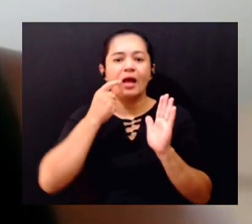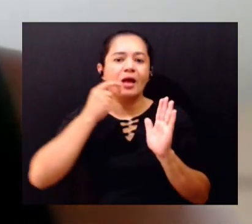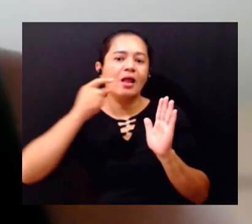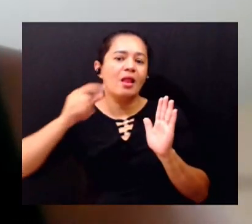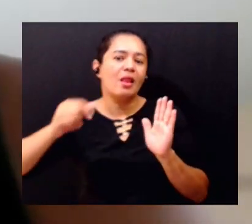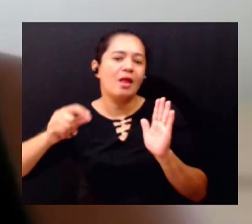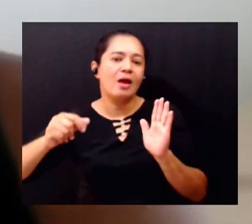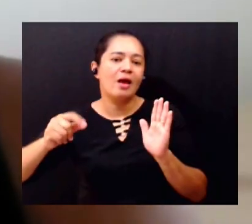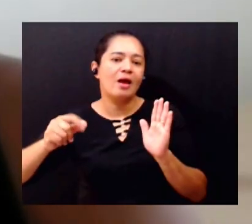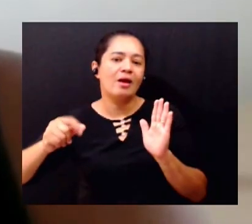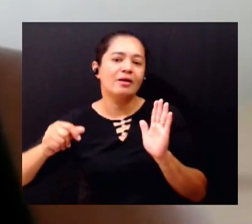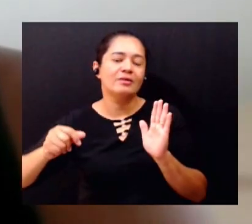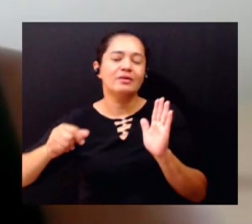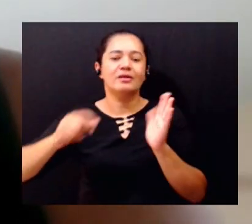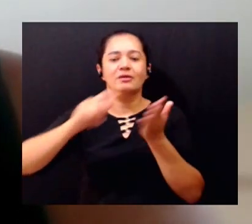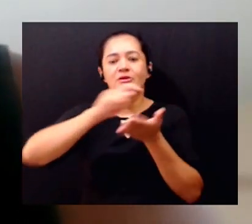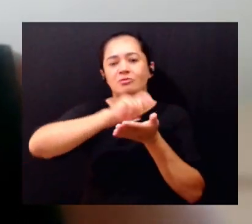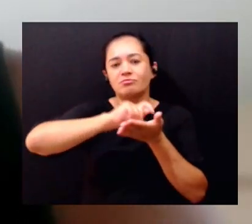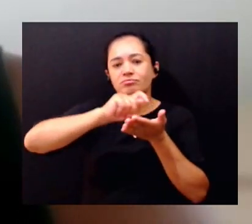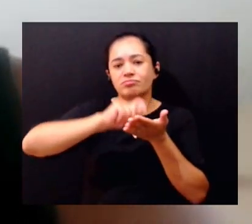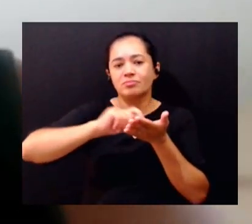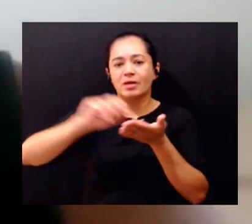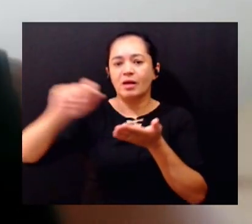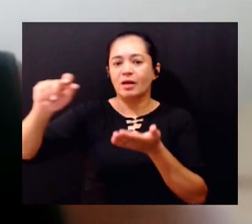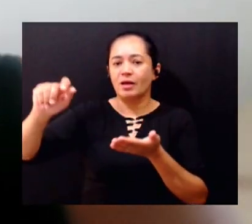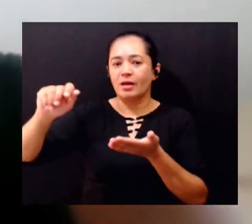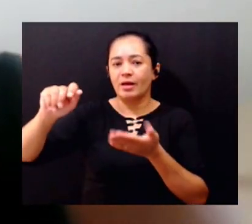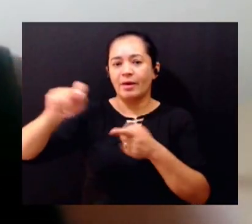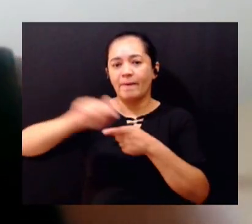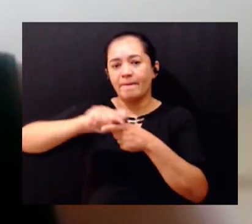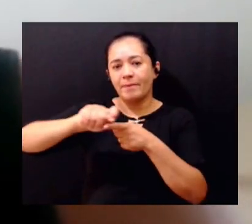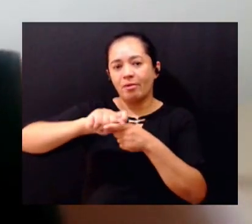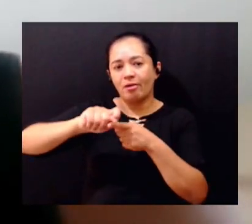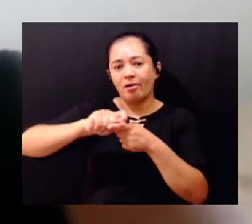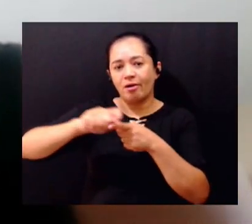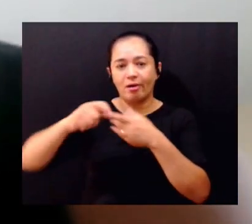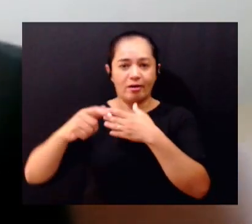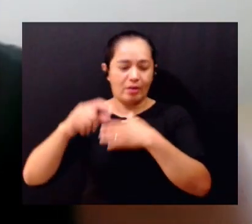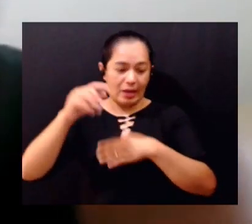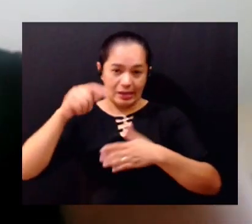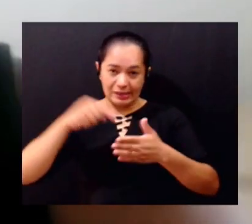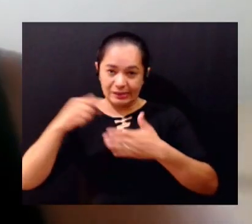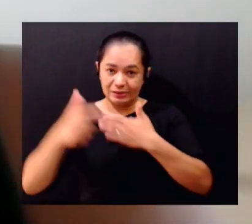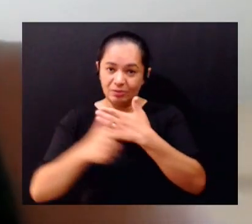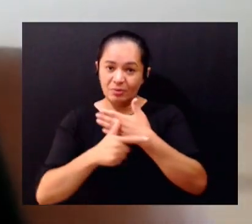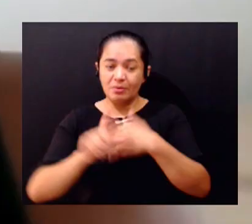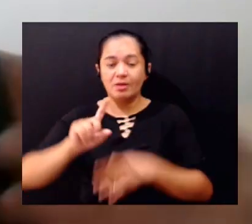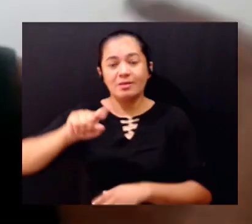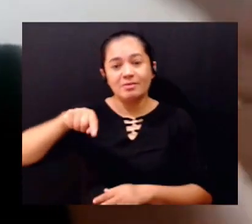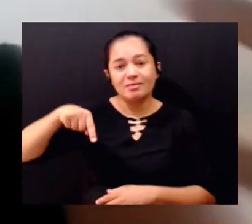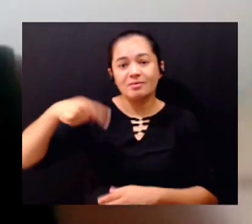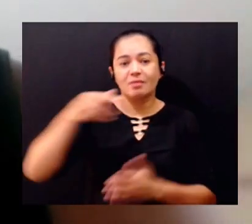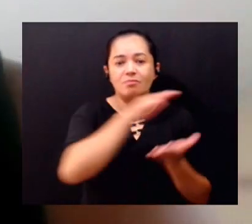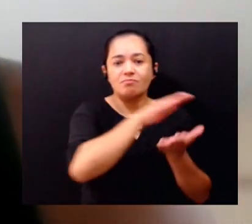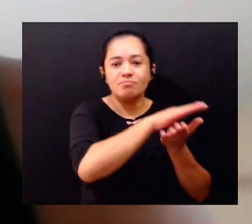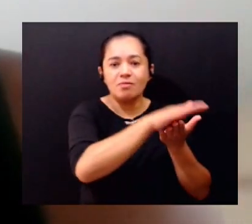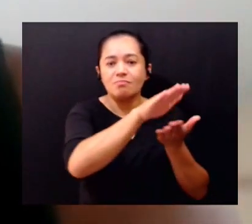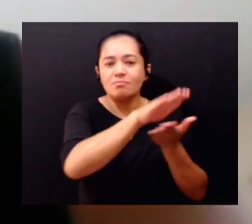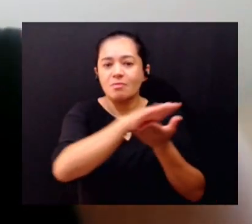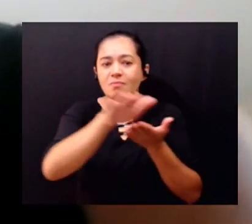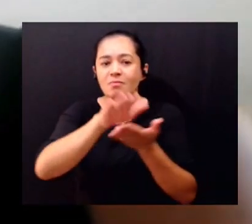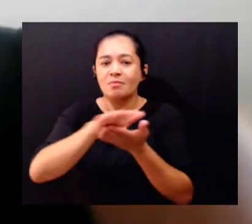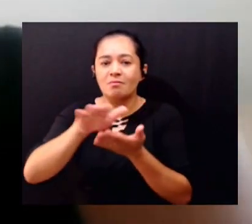nanquim, borracha no papel. E aí isso aí era feito a impressão disso para virar o gibi com fotolito, gráfica,